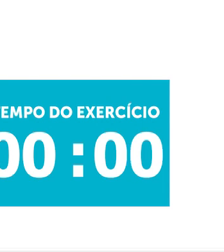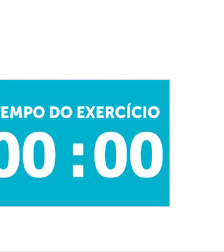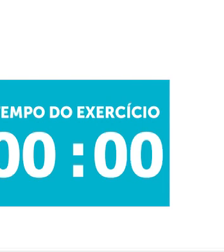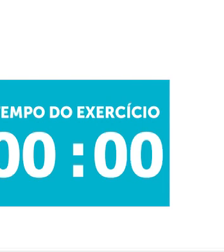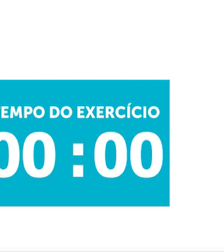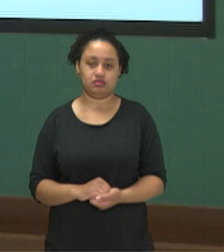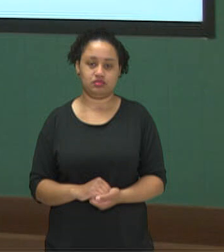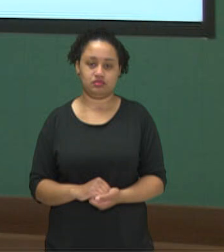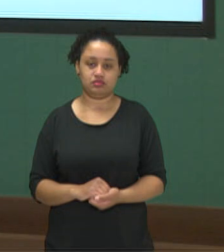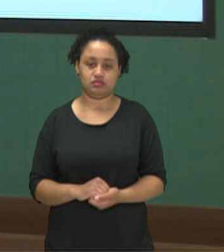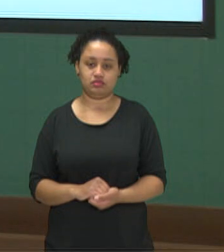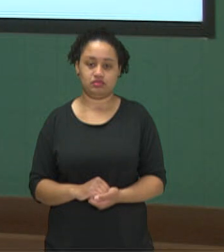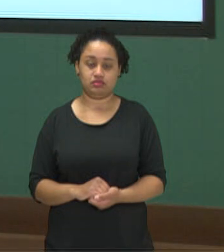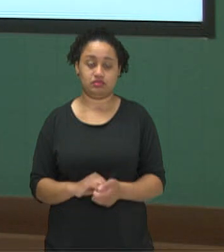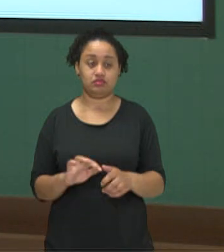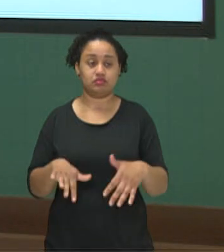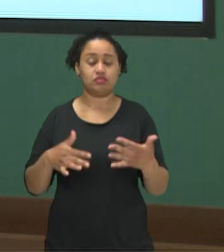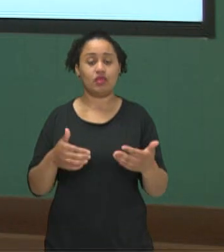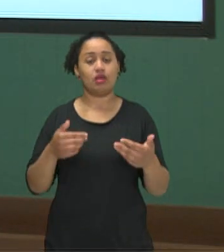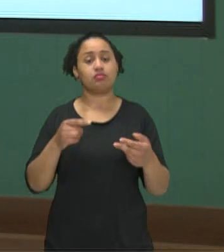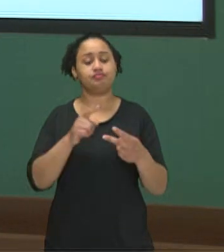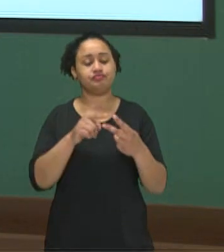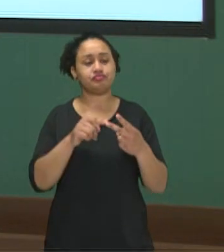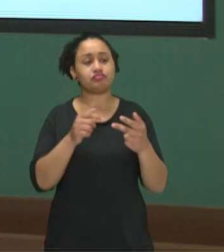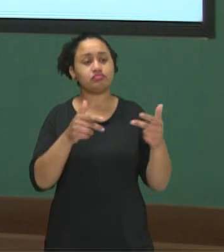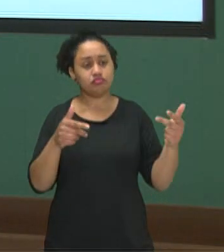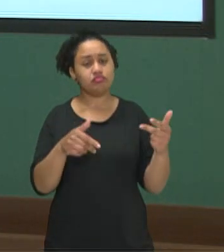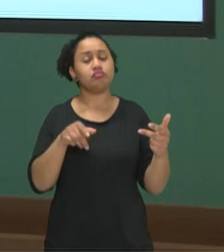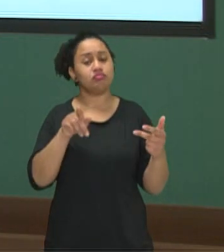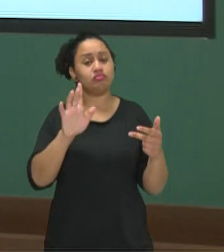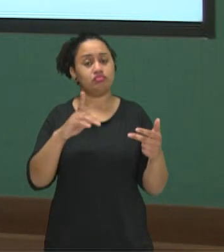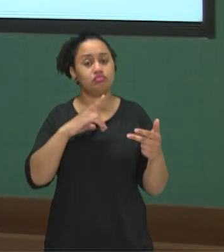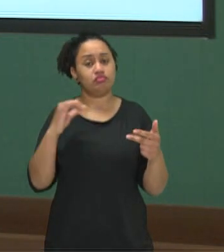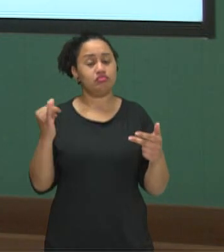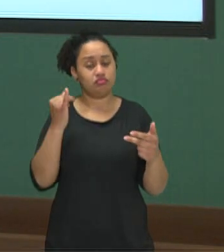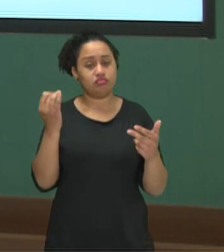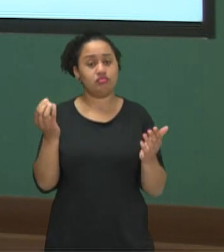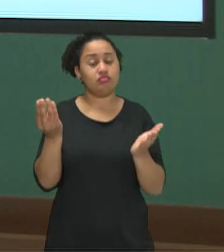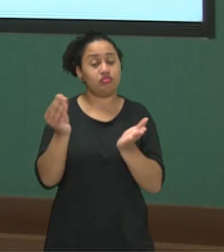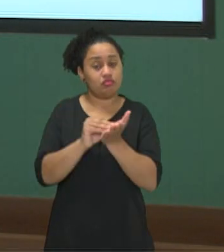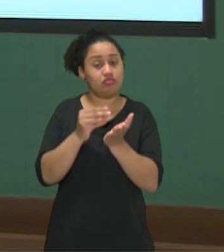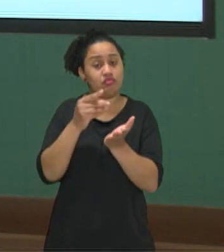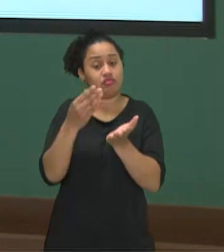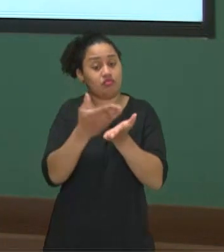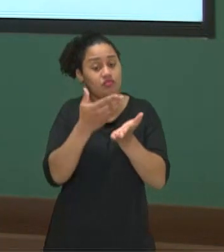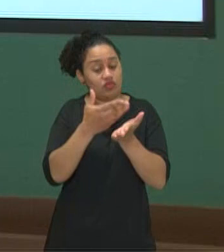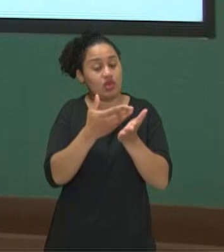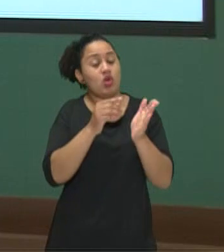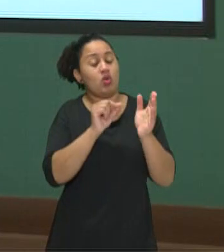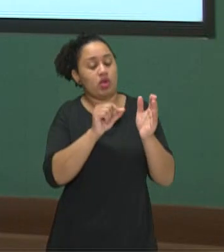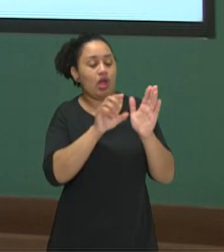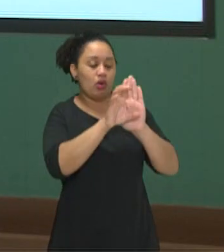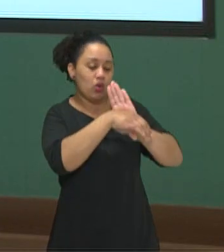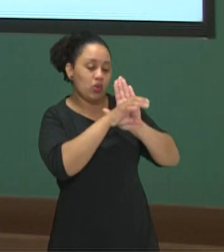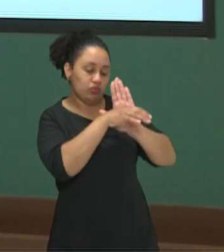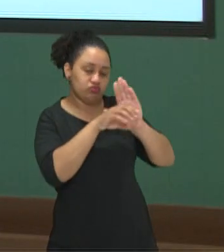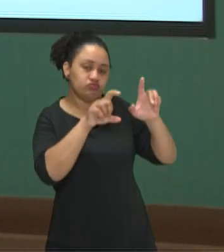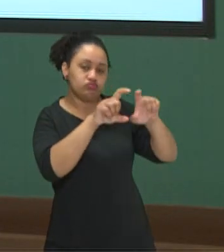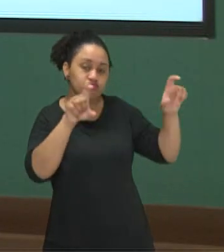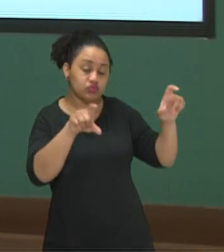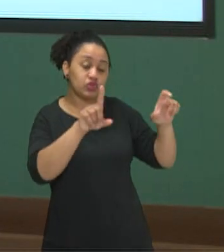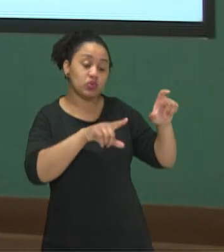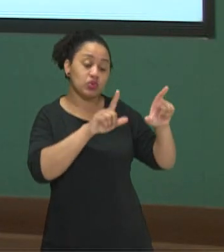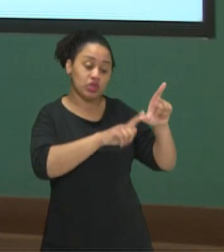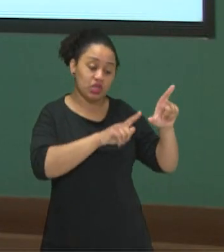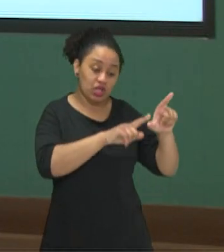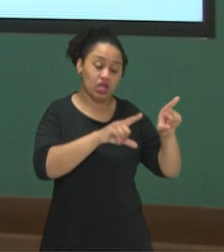Então, 2 coisas você já tem importantes aí marcadas no seu caderno. a definição da equação, que usa uma letra